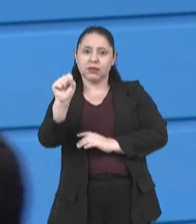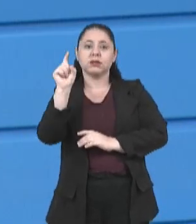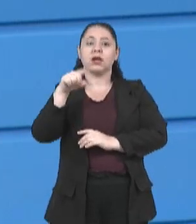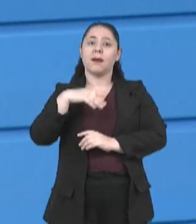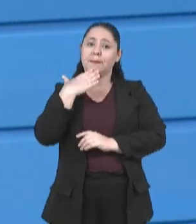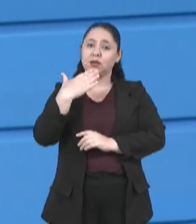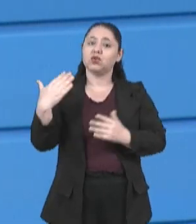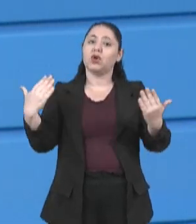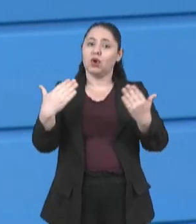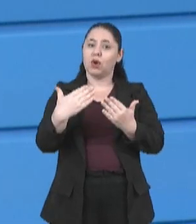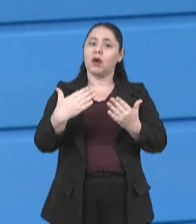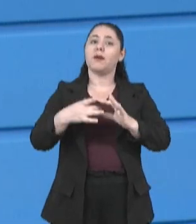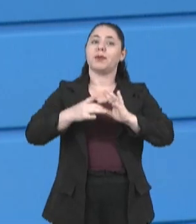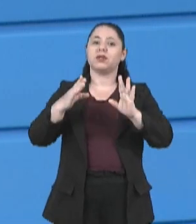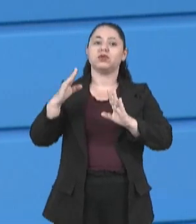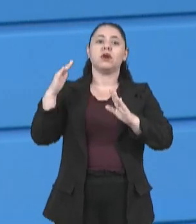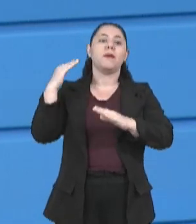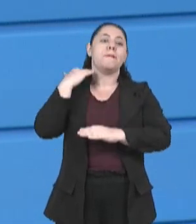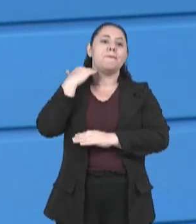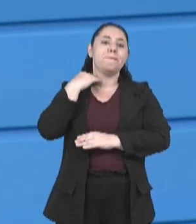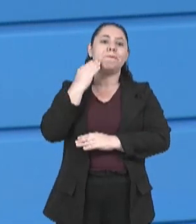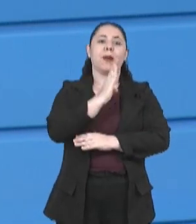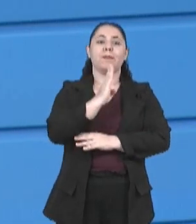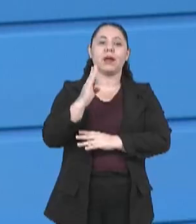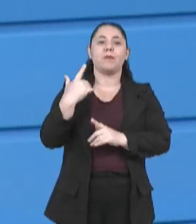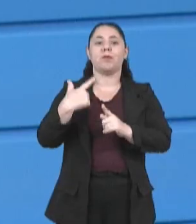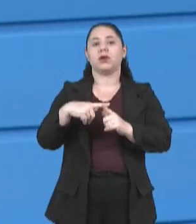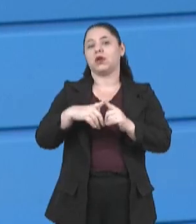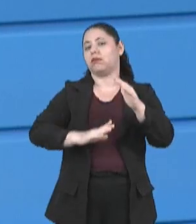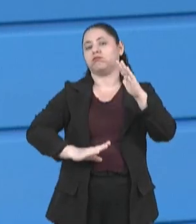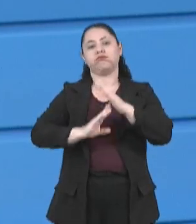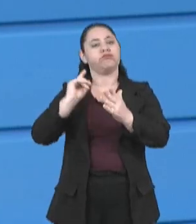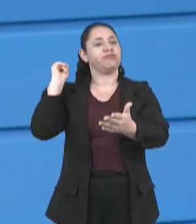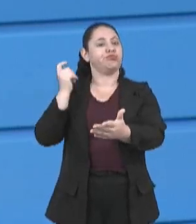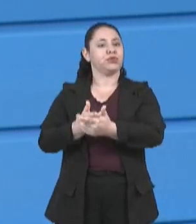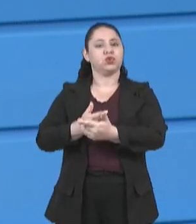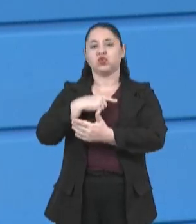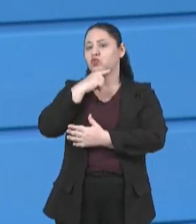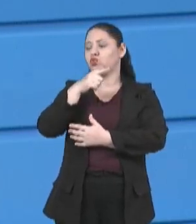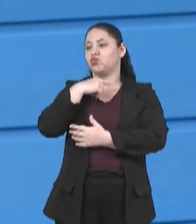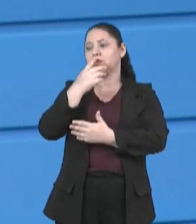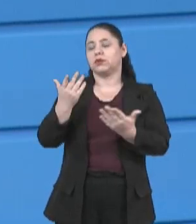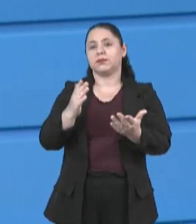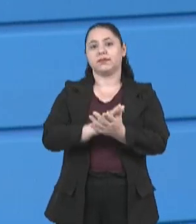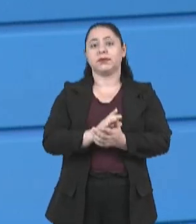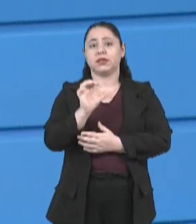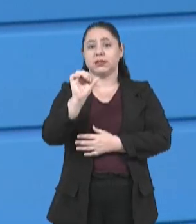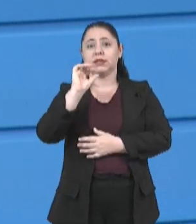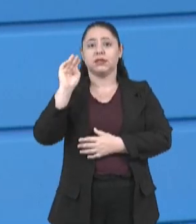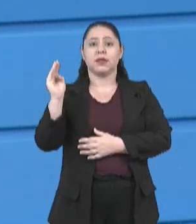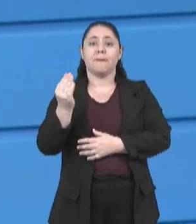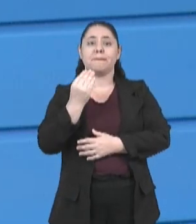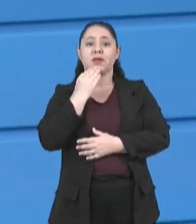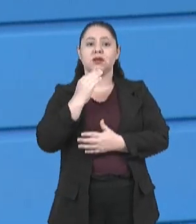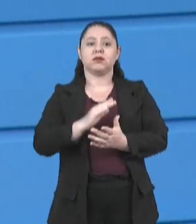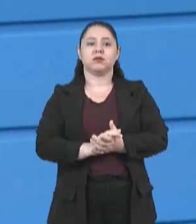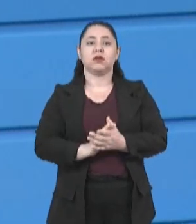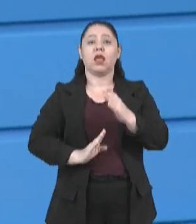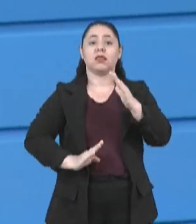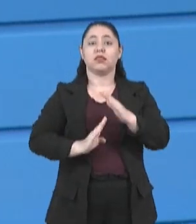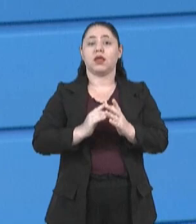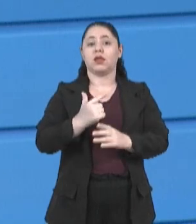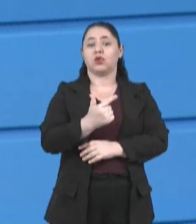pede-se agora a liberação do Banco do Brasil, porque não consegue cumprir a contrapartida. O senhor disse que são 6 bilhões de renúncia,